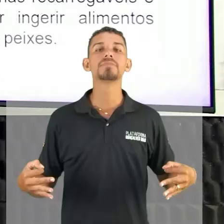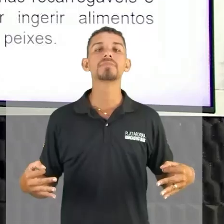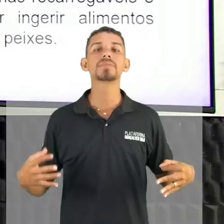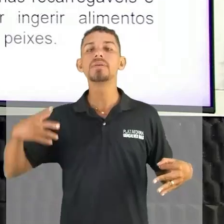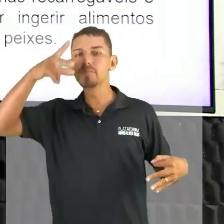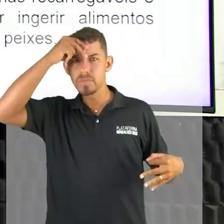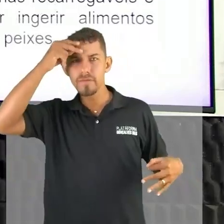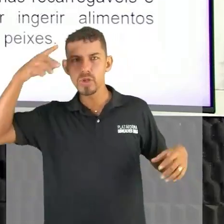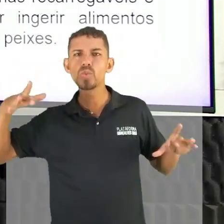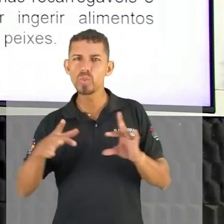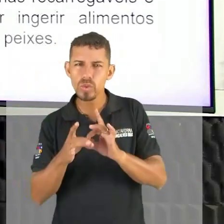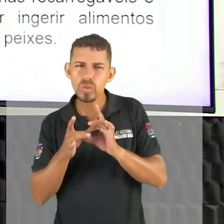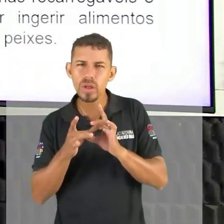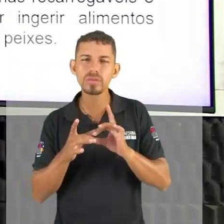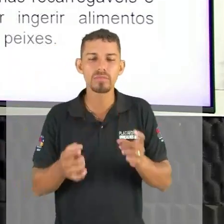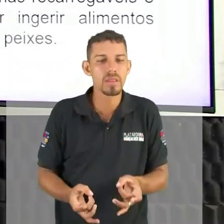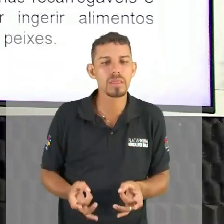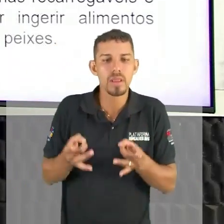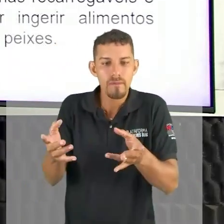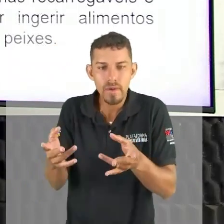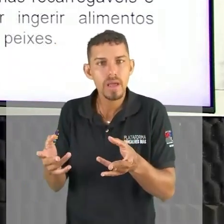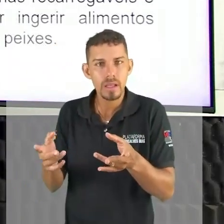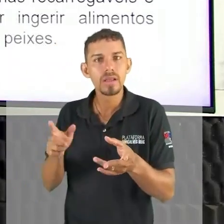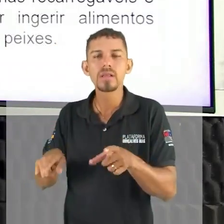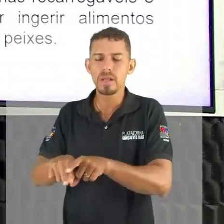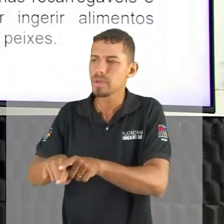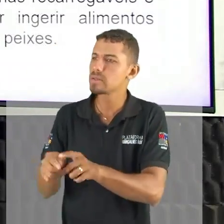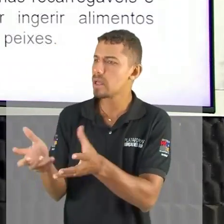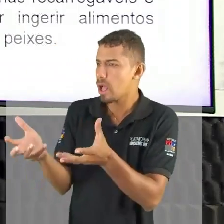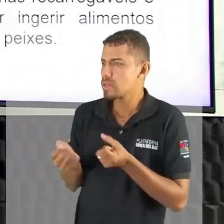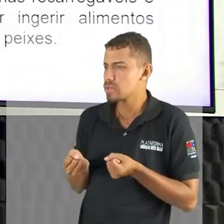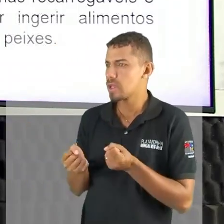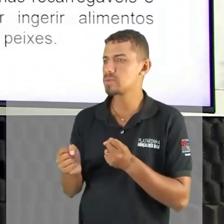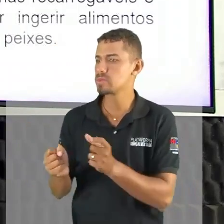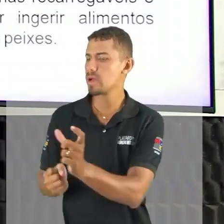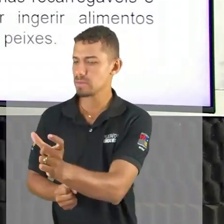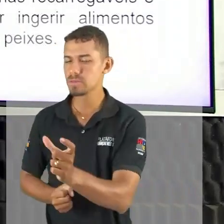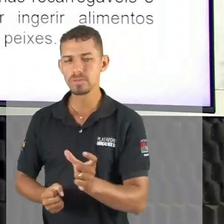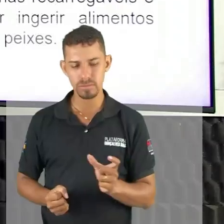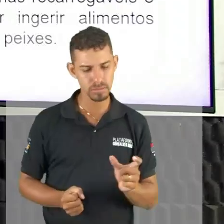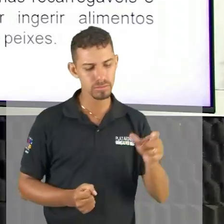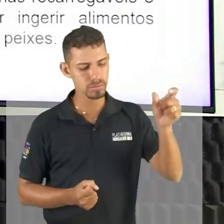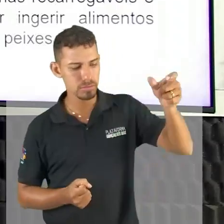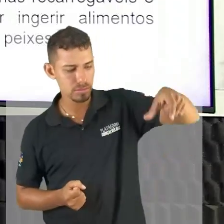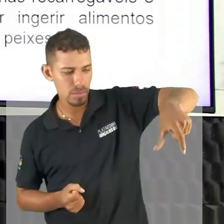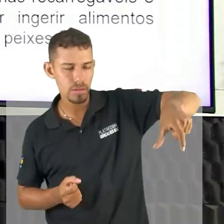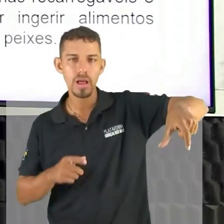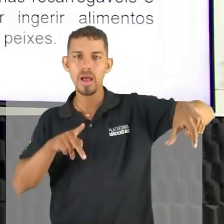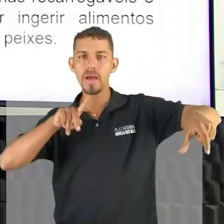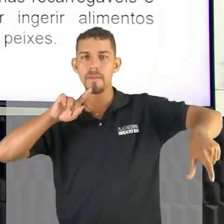lugares que vendem esses produtos também têm recipientes apropriados para a sua